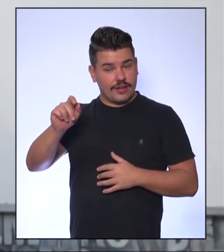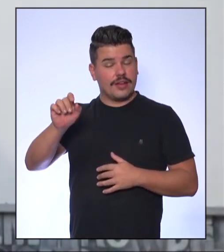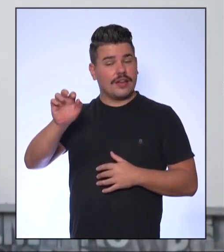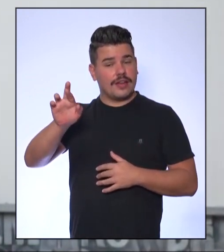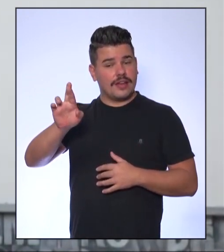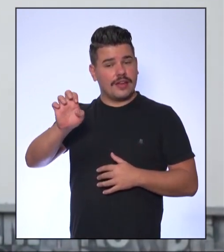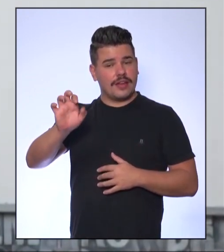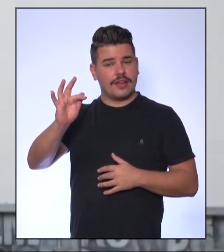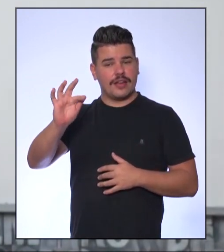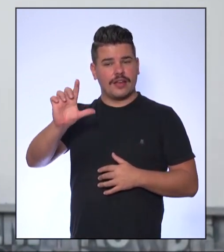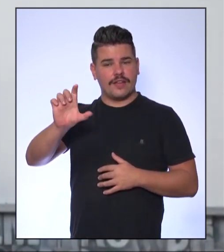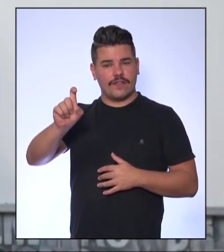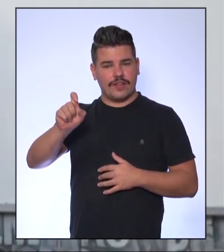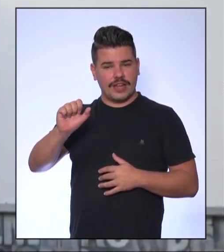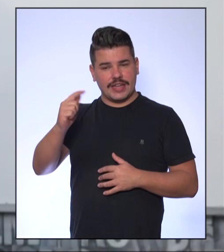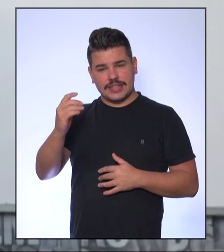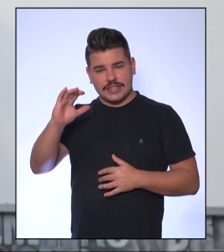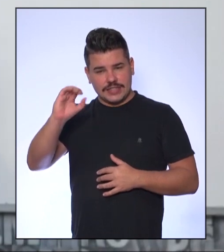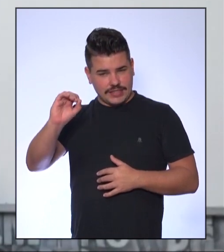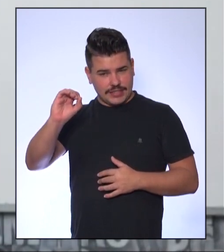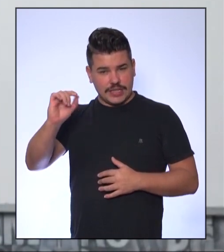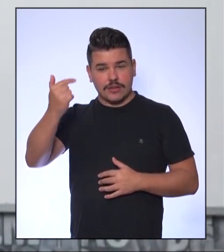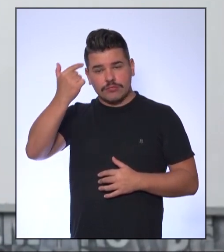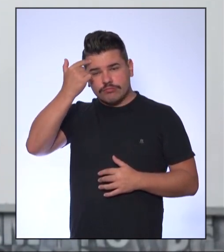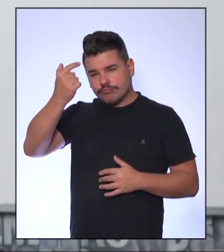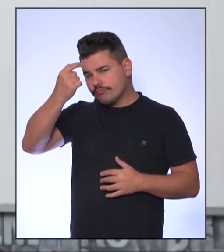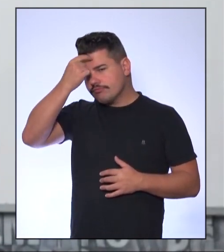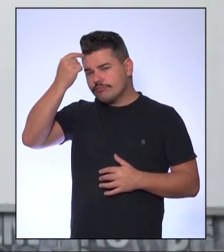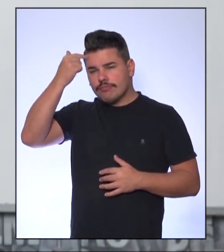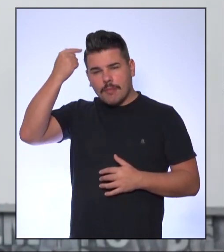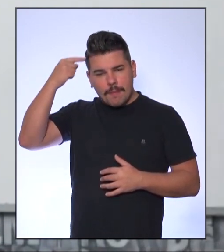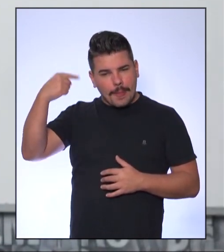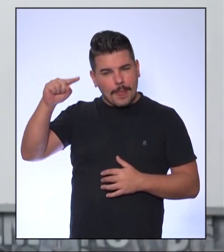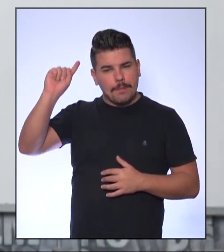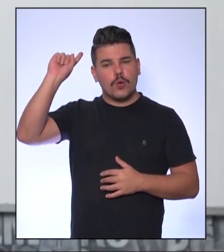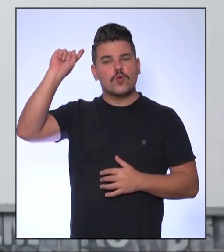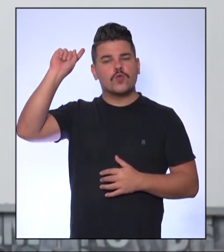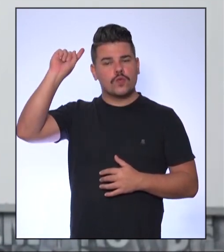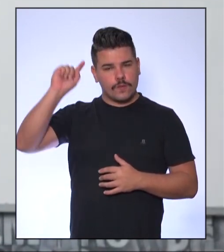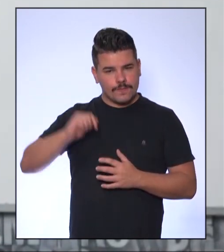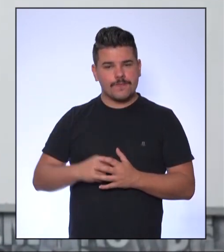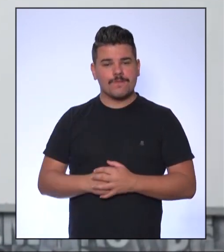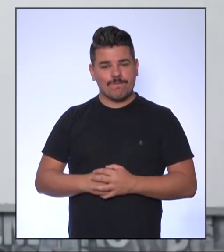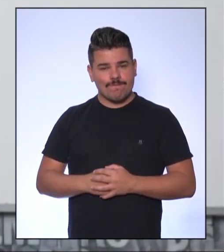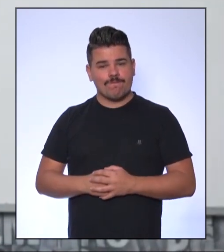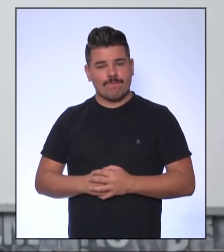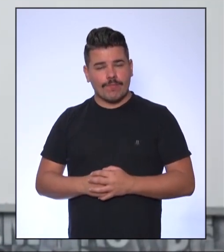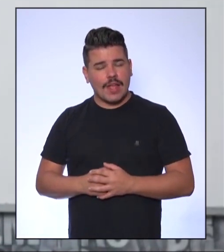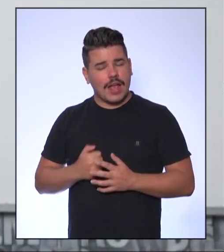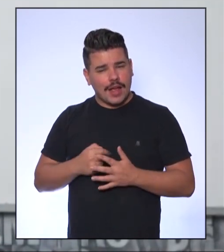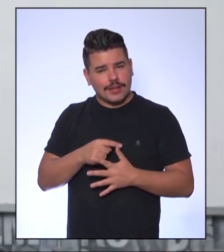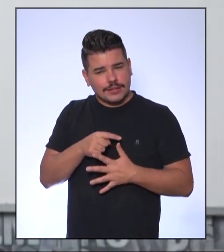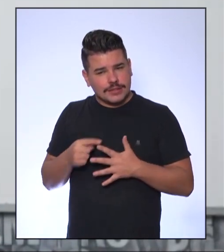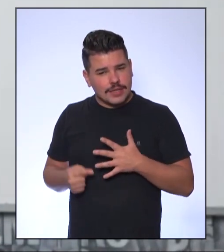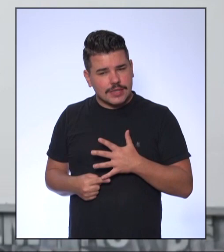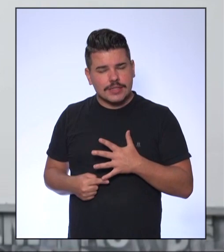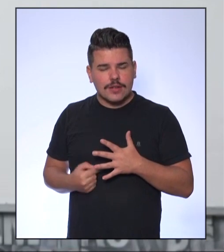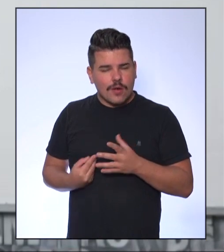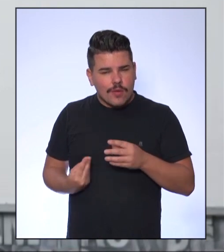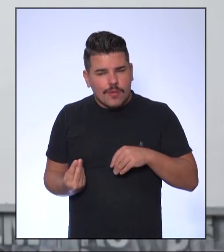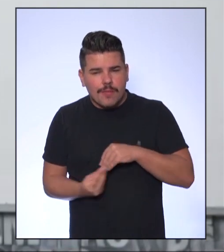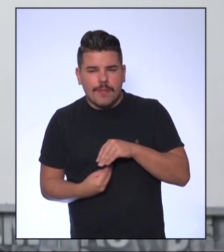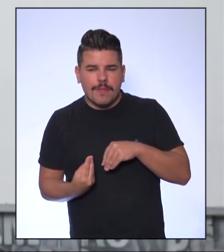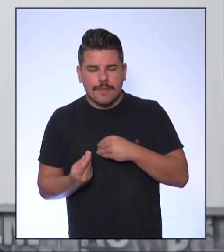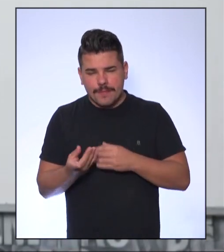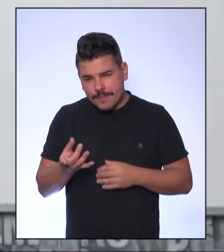intelectual. Neste momento aqui, eu vou começar a fazer 3 coisas